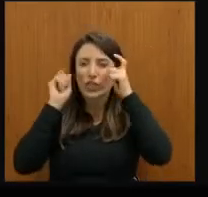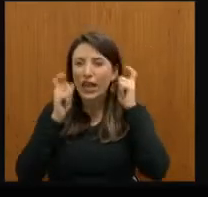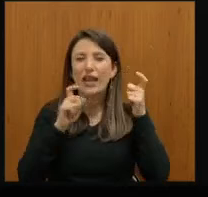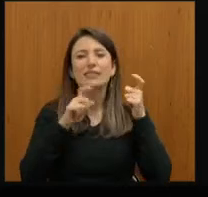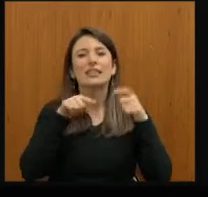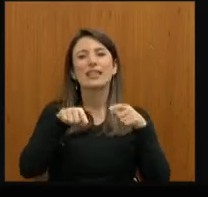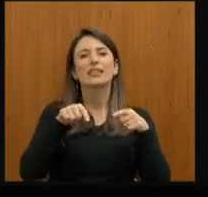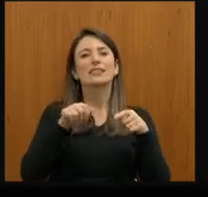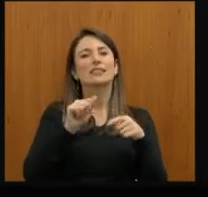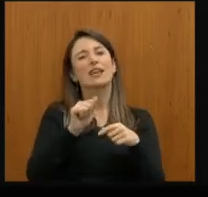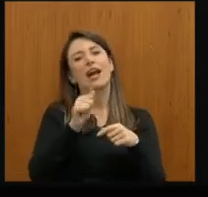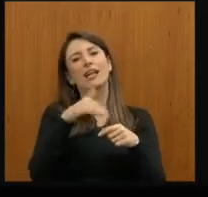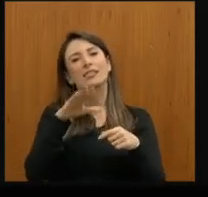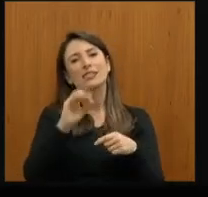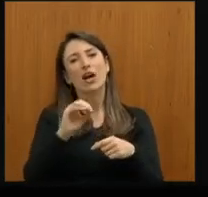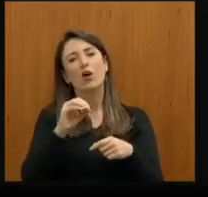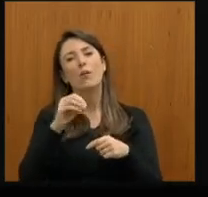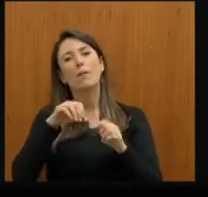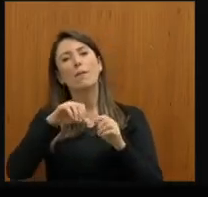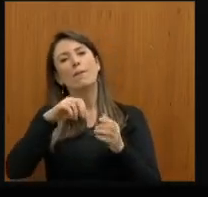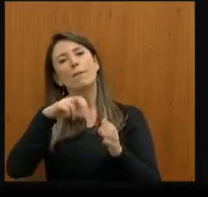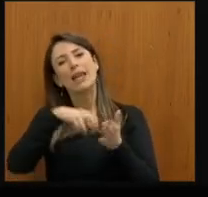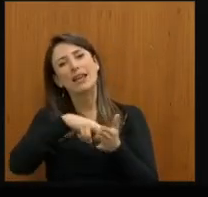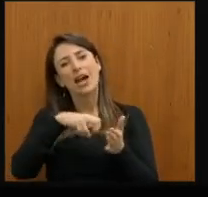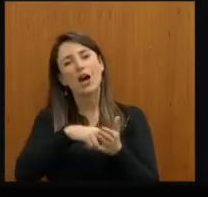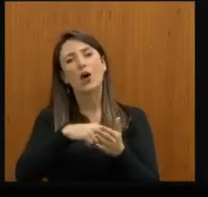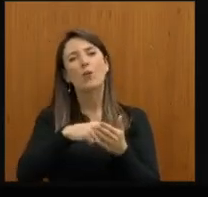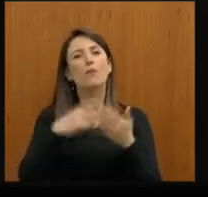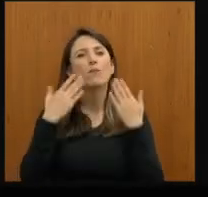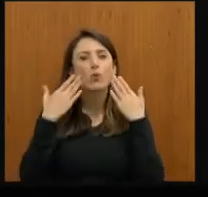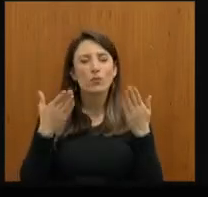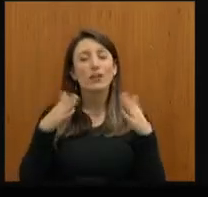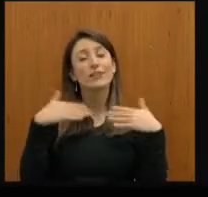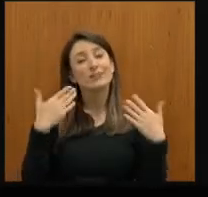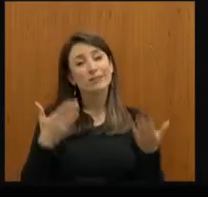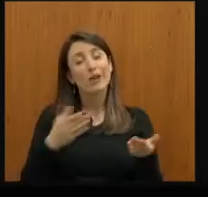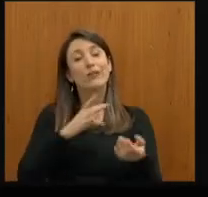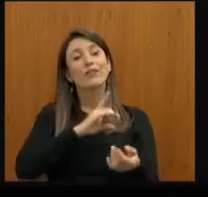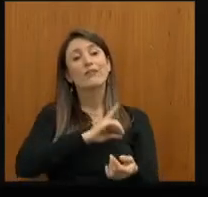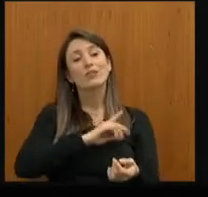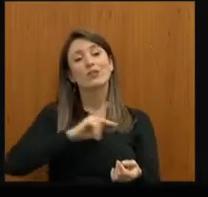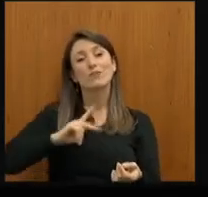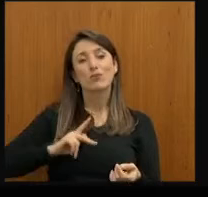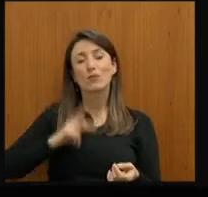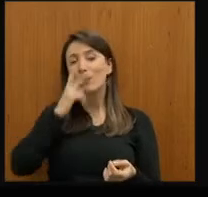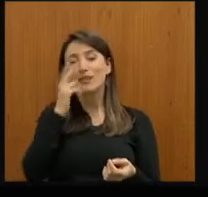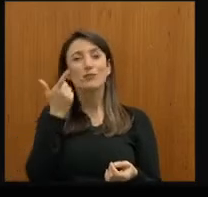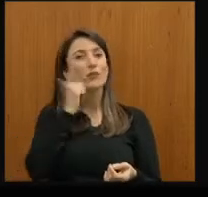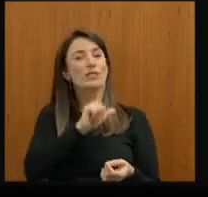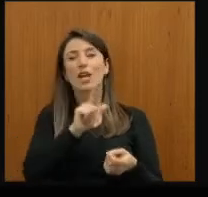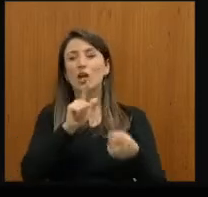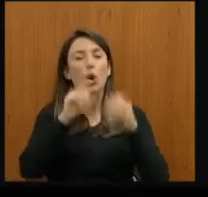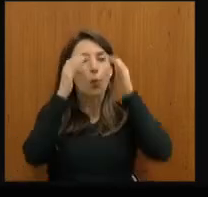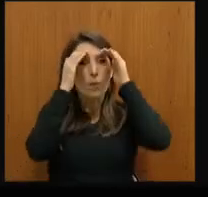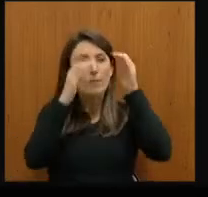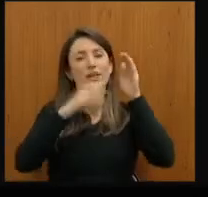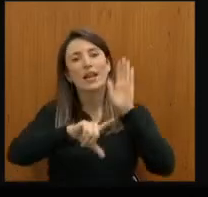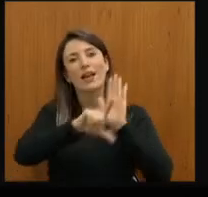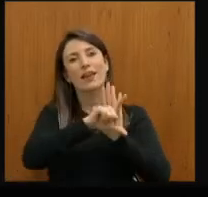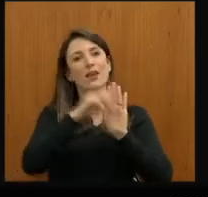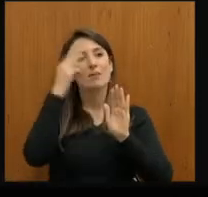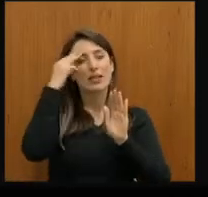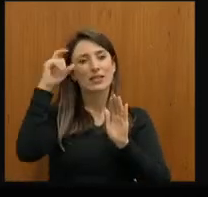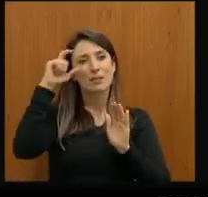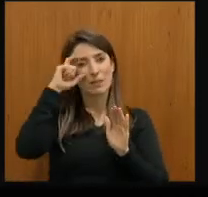com isso acaba aqui a defensoria pública e cabelo comprido né a Lei Maria da Penha que garante a mulher que acompanhava em todos